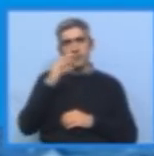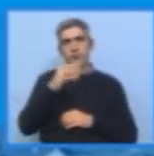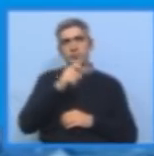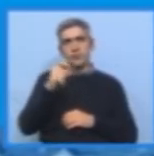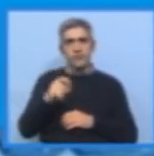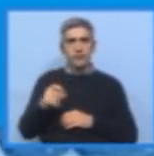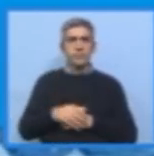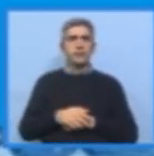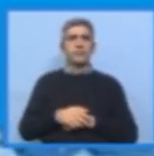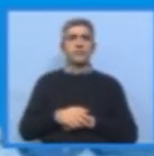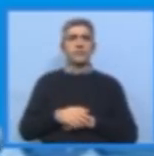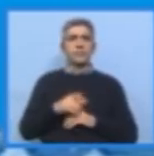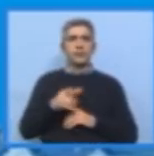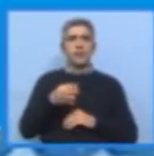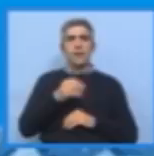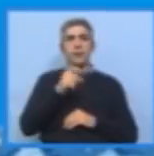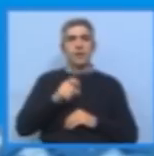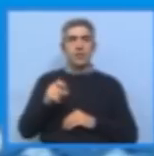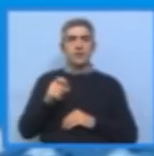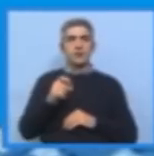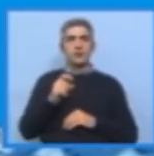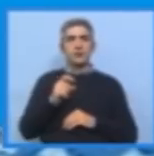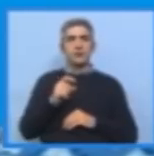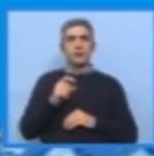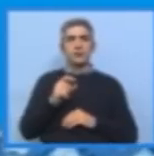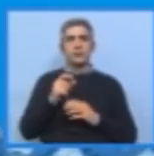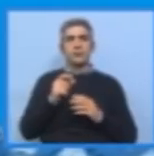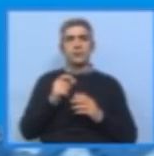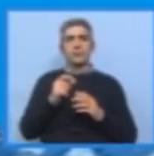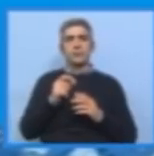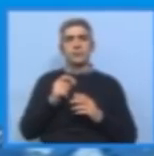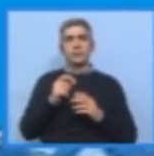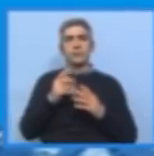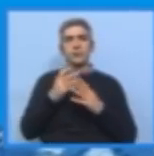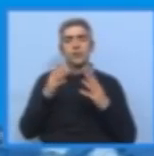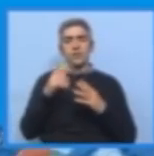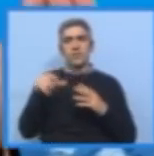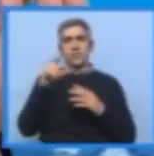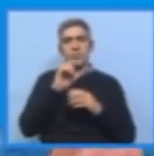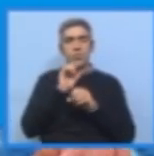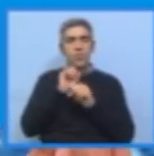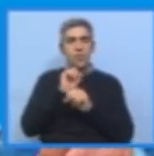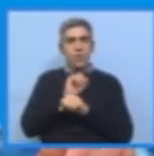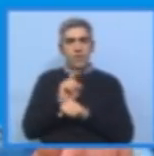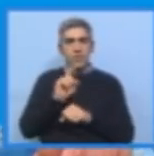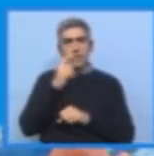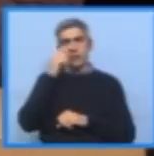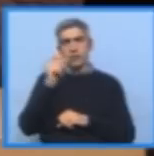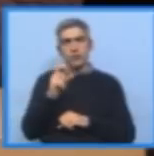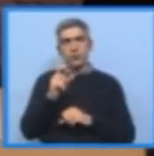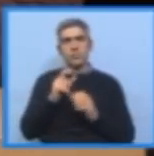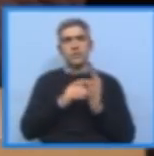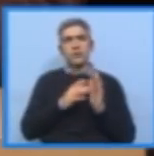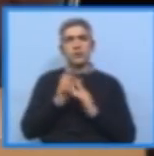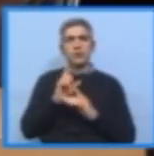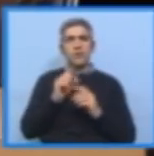permitam, é essa paz que é maior, não prenda, mas presente, que é a pessoa. Para os cristãos não é